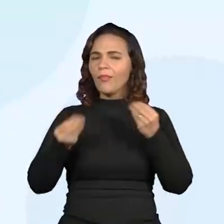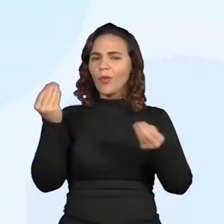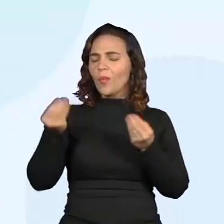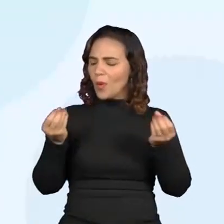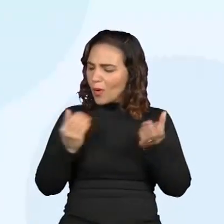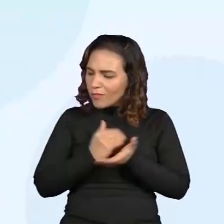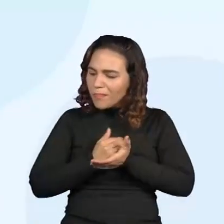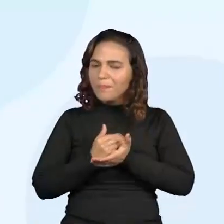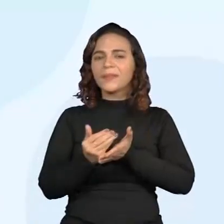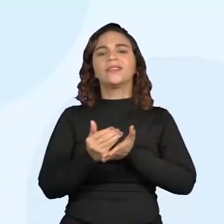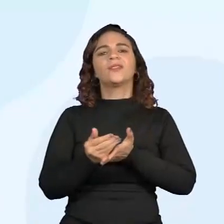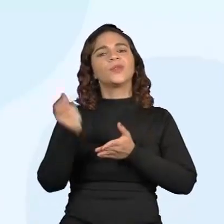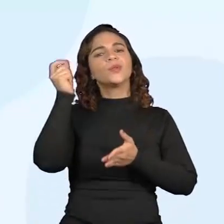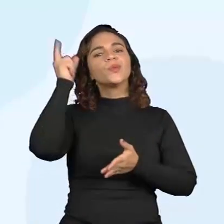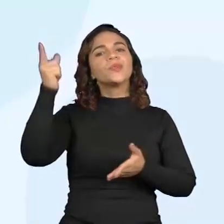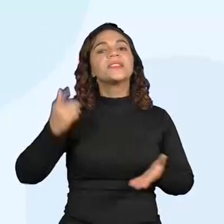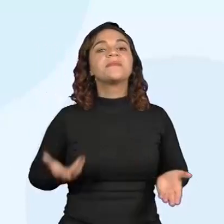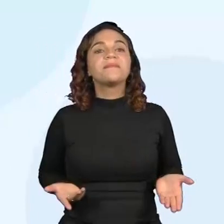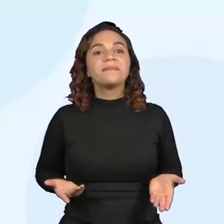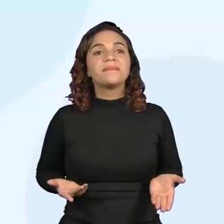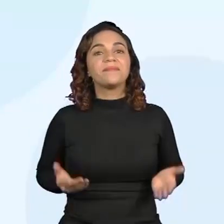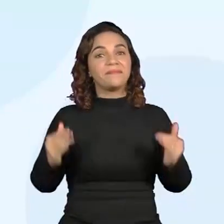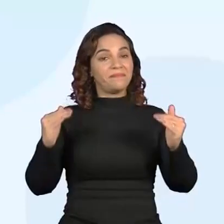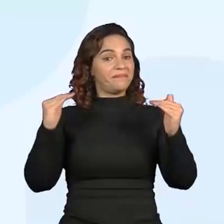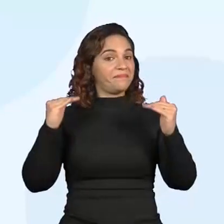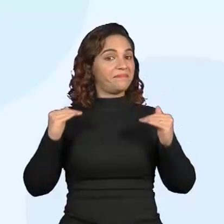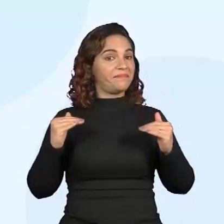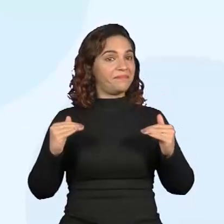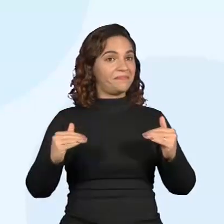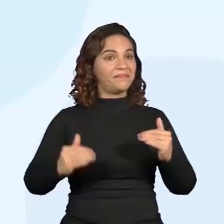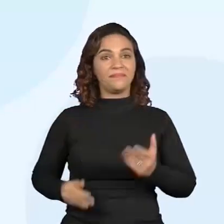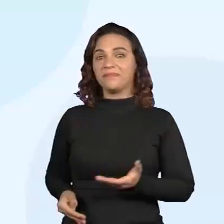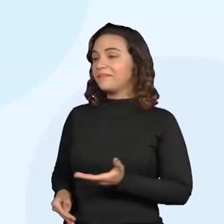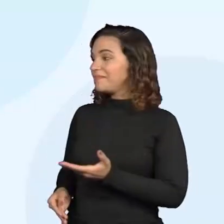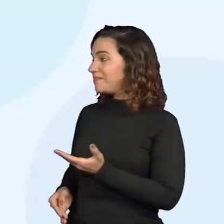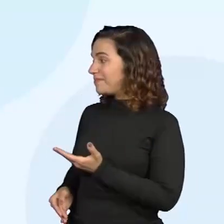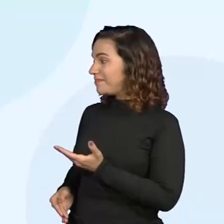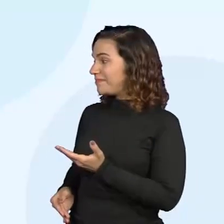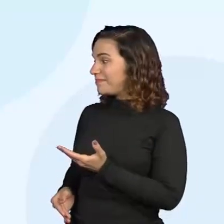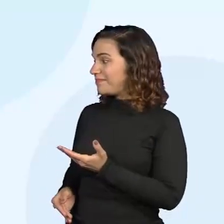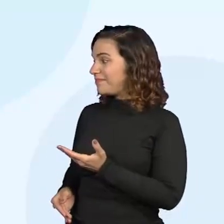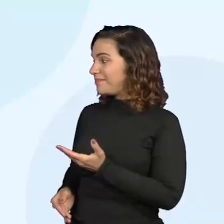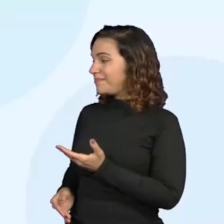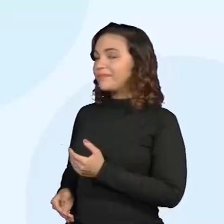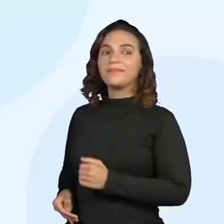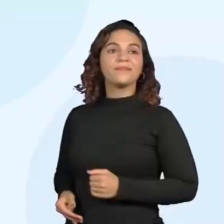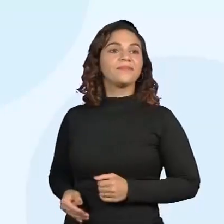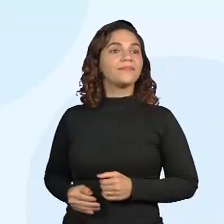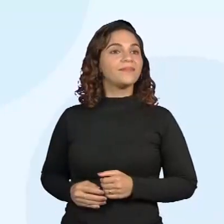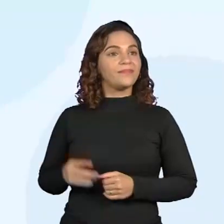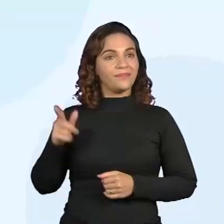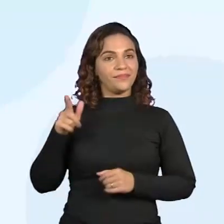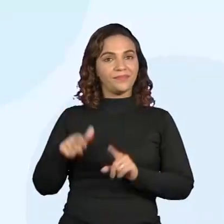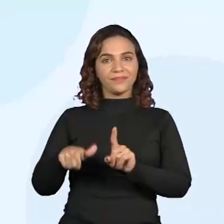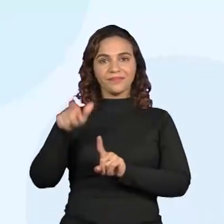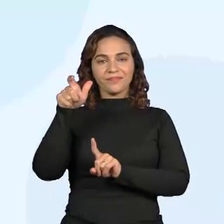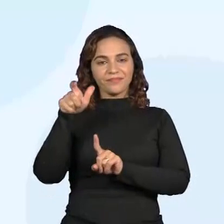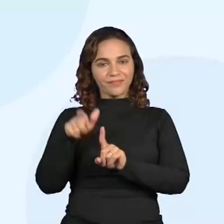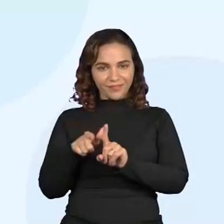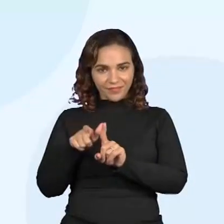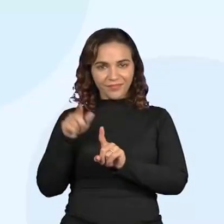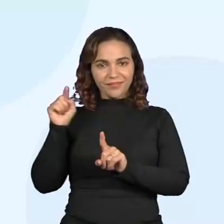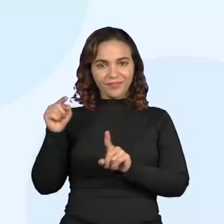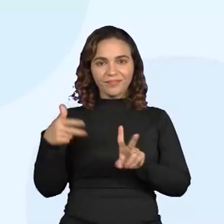cultura? E logo abaixo eu tenho uma imagem de uma pessoa que está caracterizada